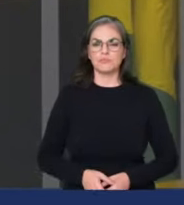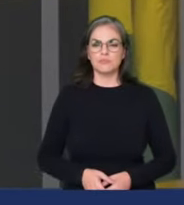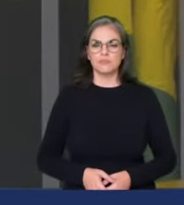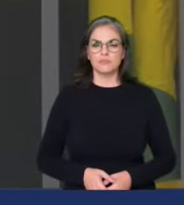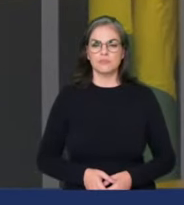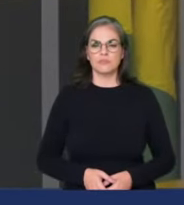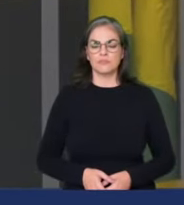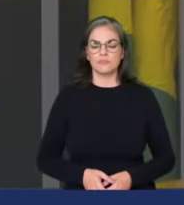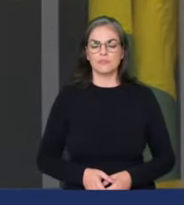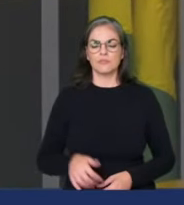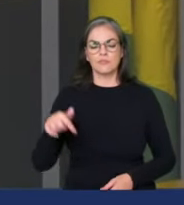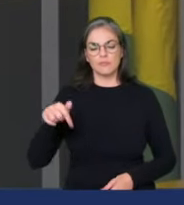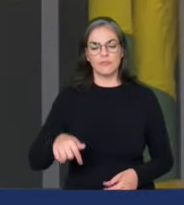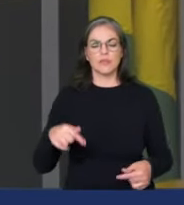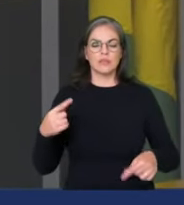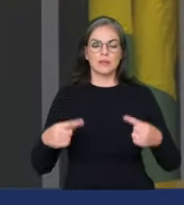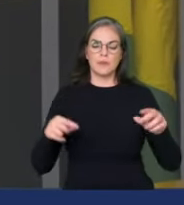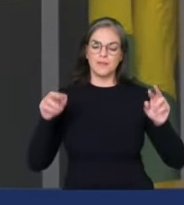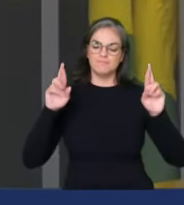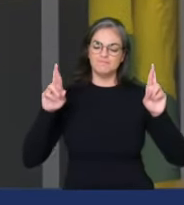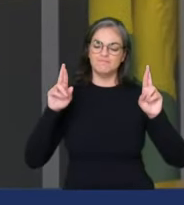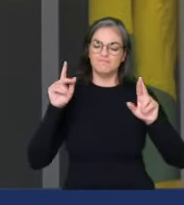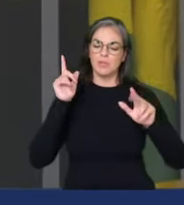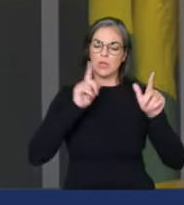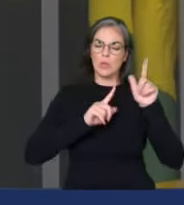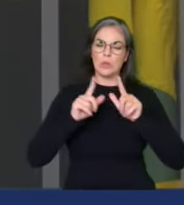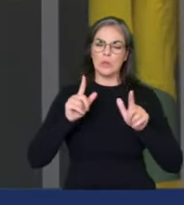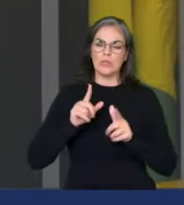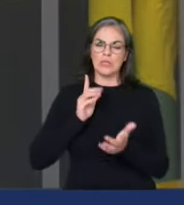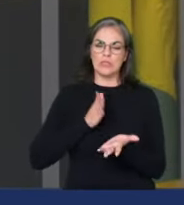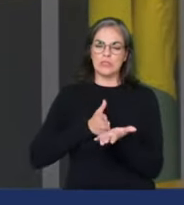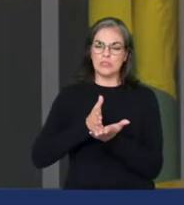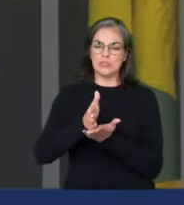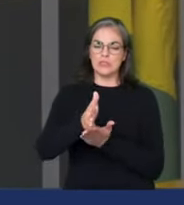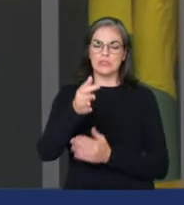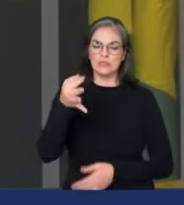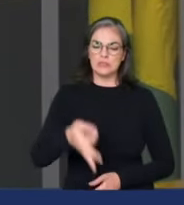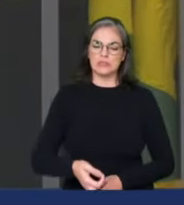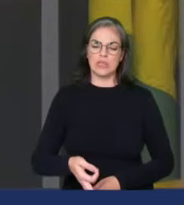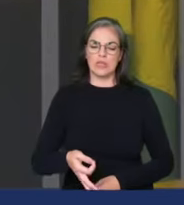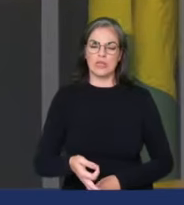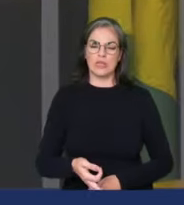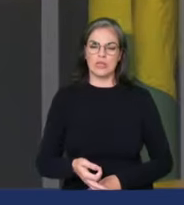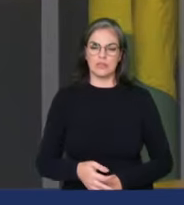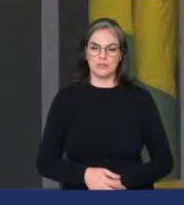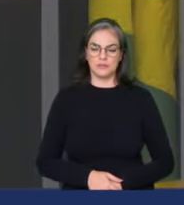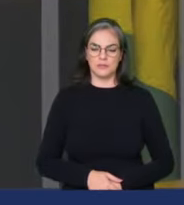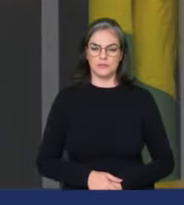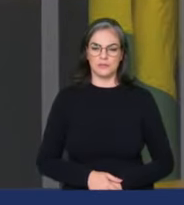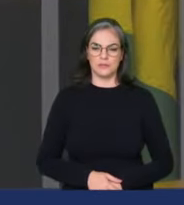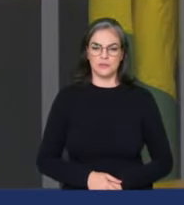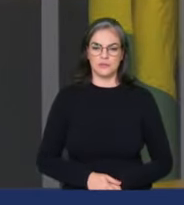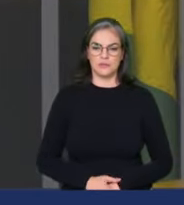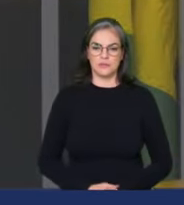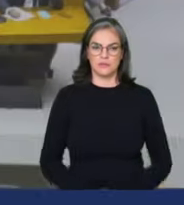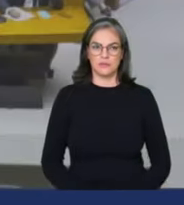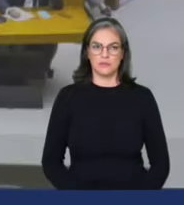debate possa apontar caminhos para que a gente tenha mais conteúdo e subsídio para fazer esse debate.